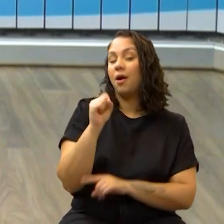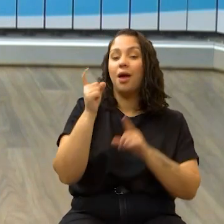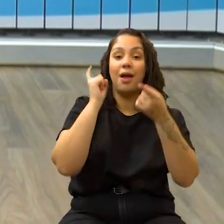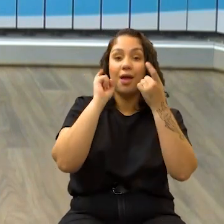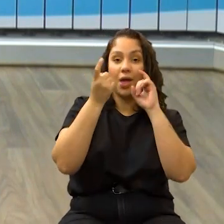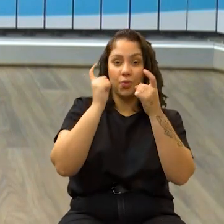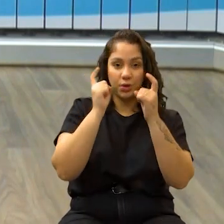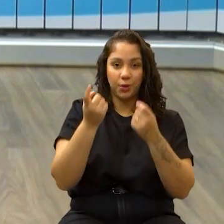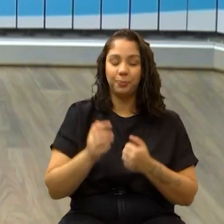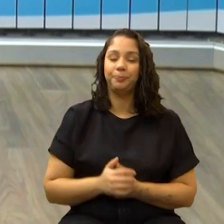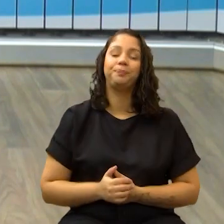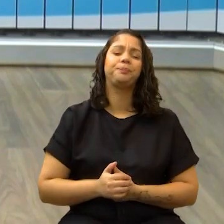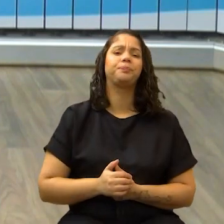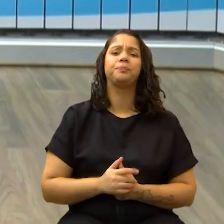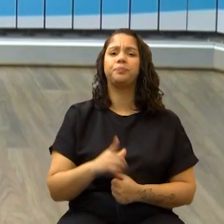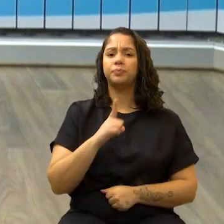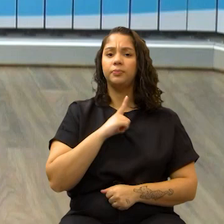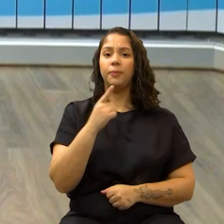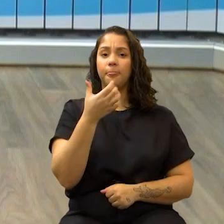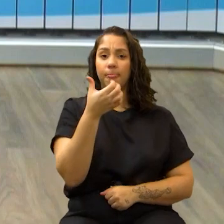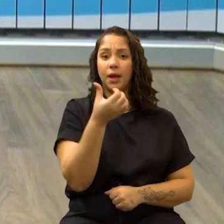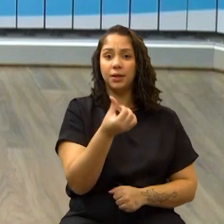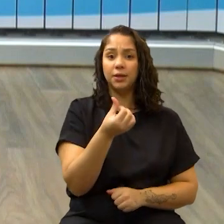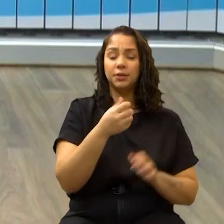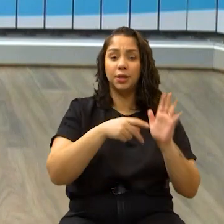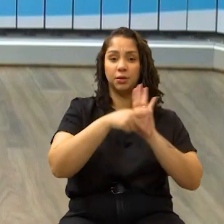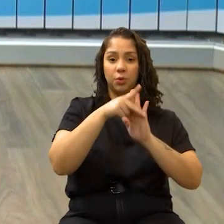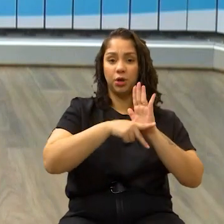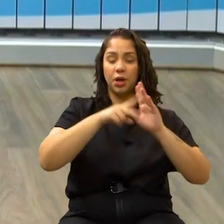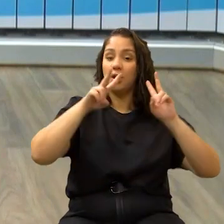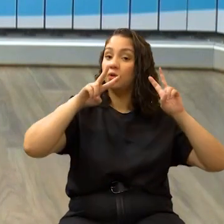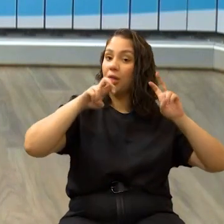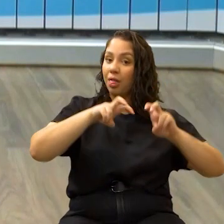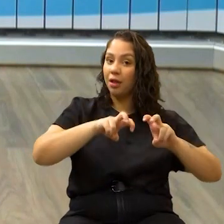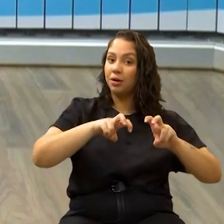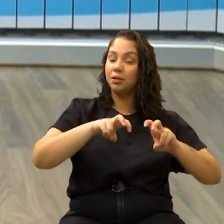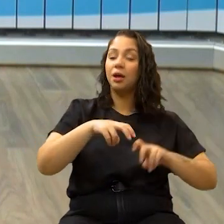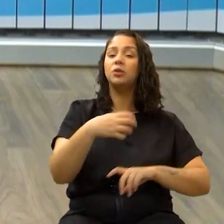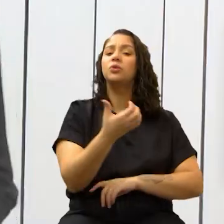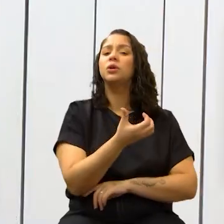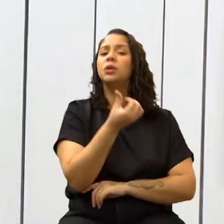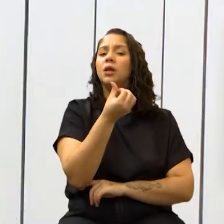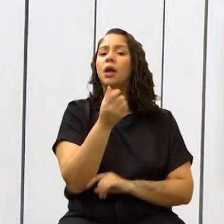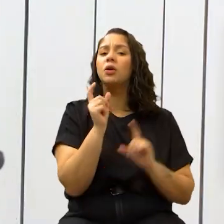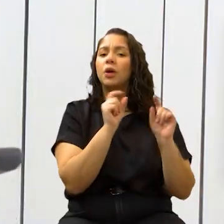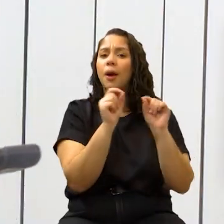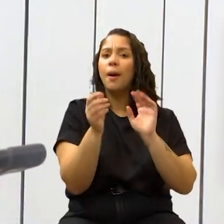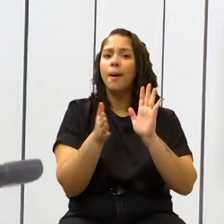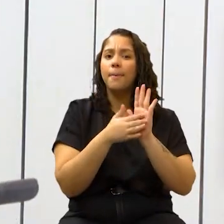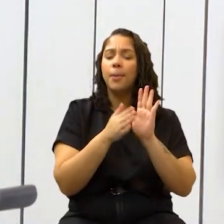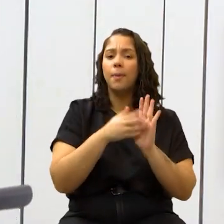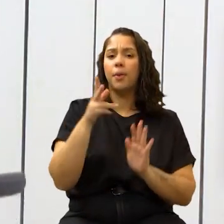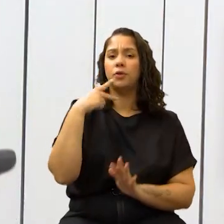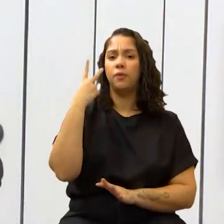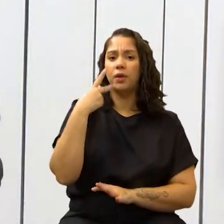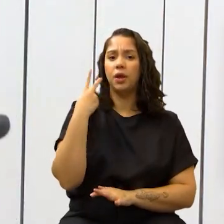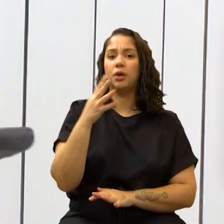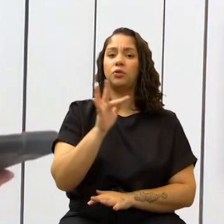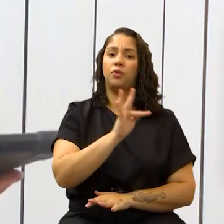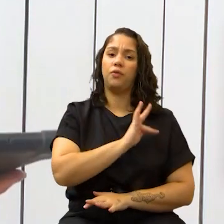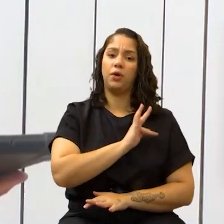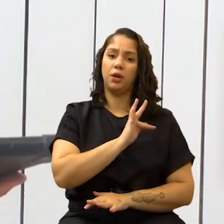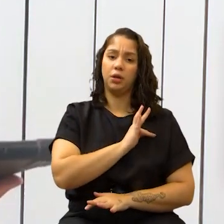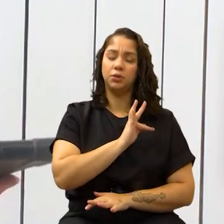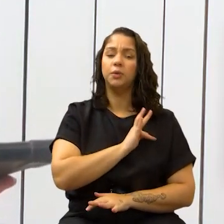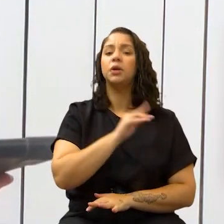a 18ª reunião ordinária em que 6 projetos foram analisados. Entre eles, a proposta do